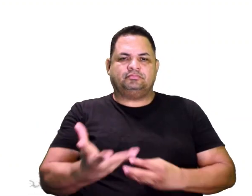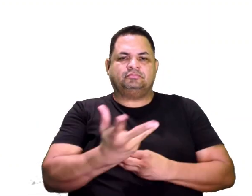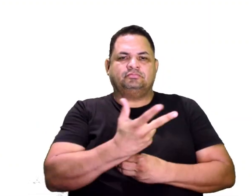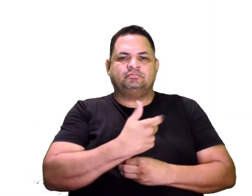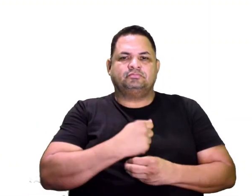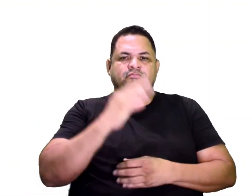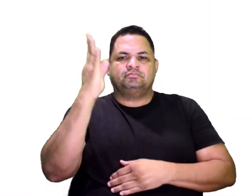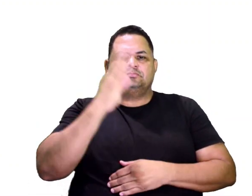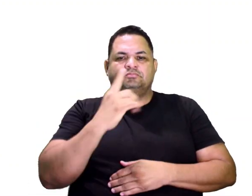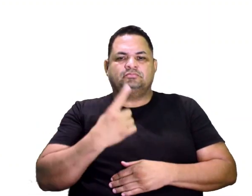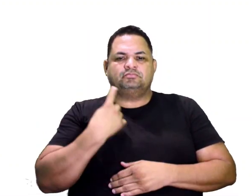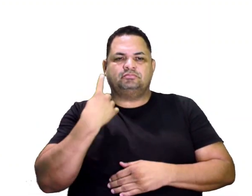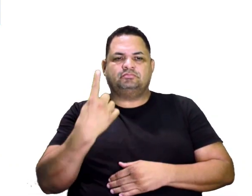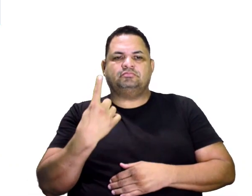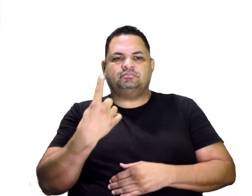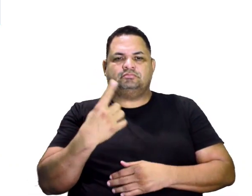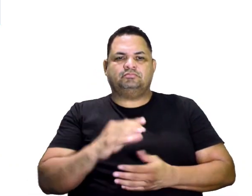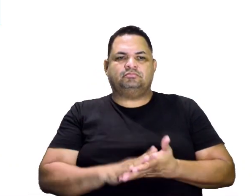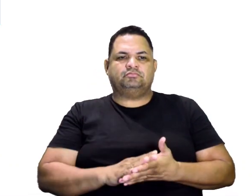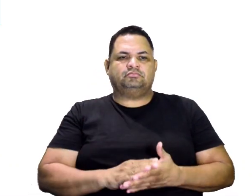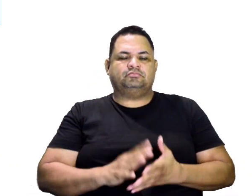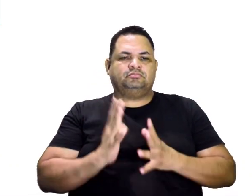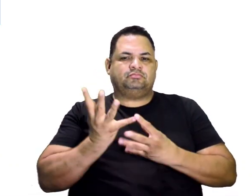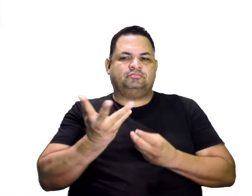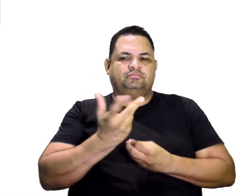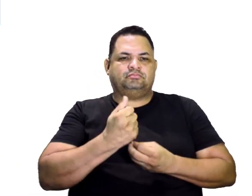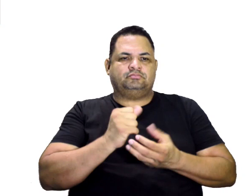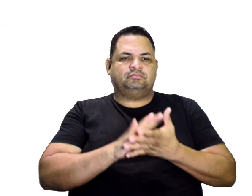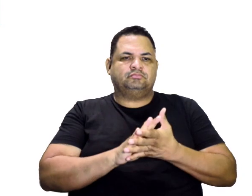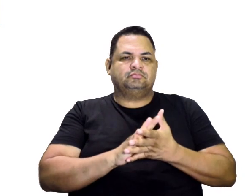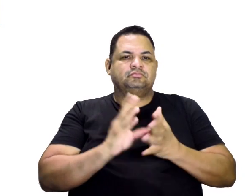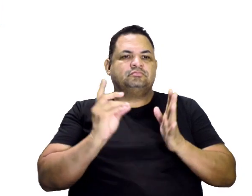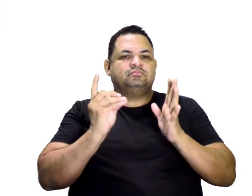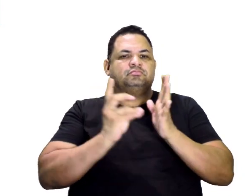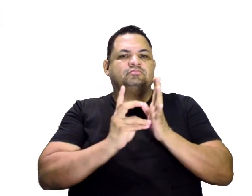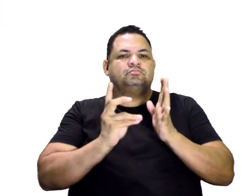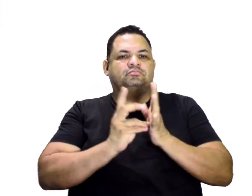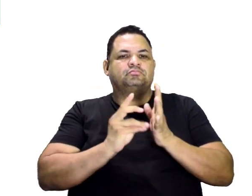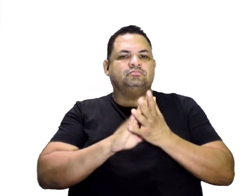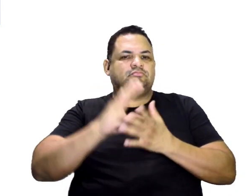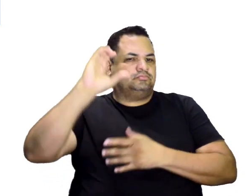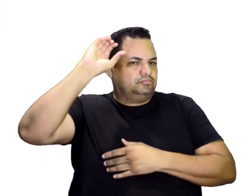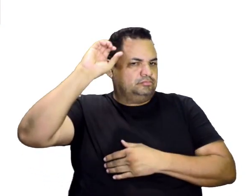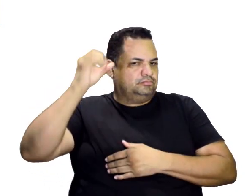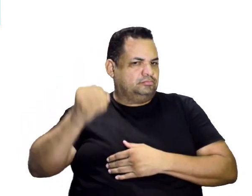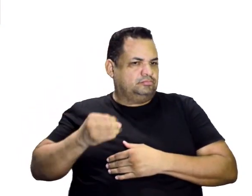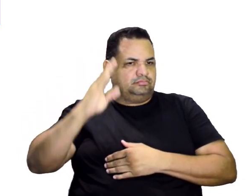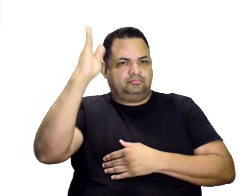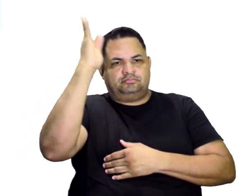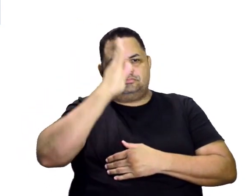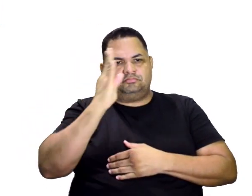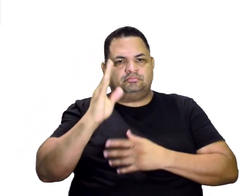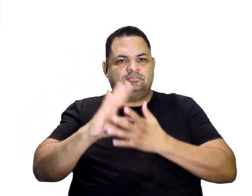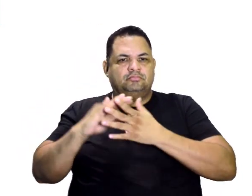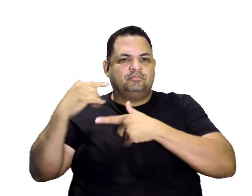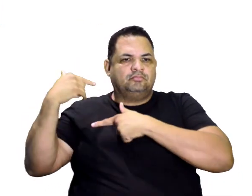Arte brasileira, parte 1, né? Vamos fazer aqui a nossa revisão. As artes indígenas e artes